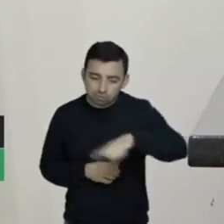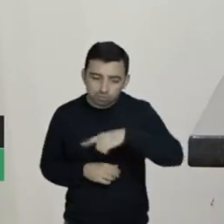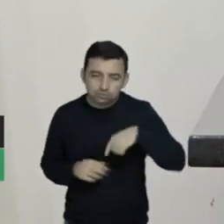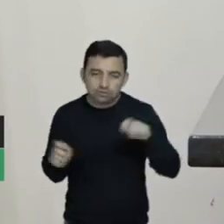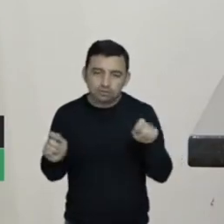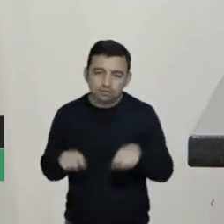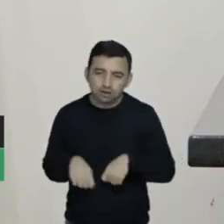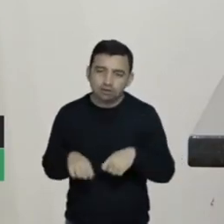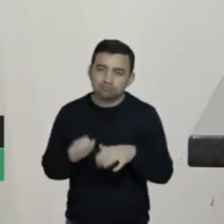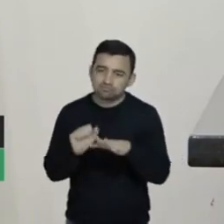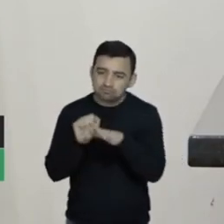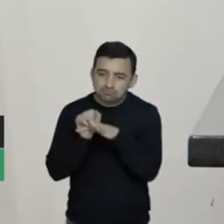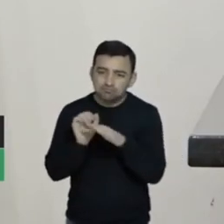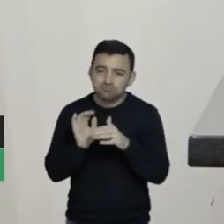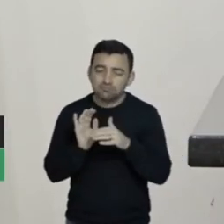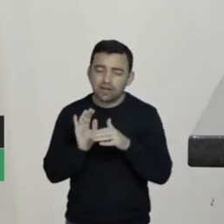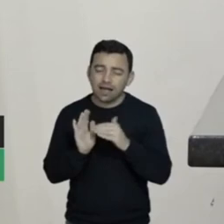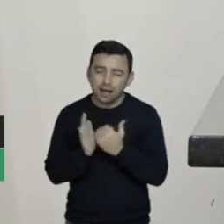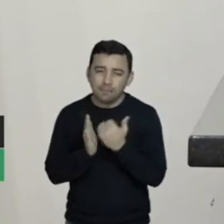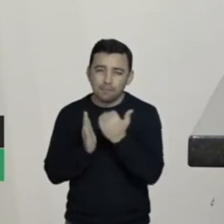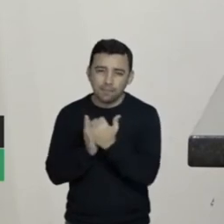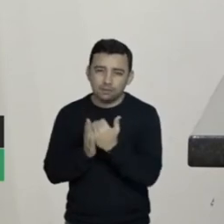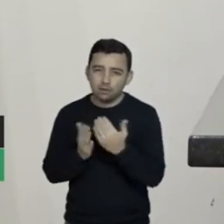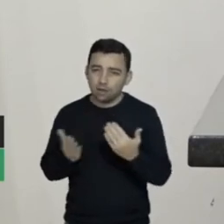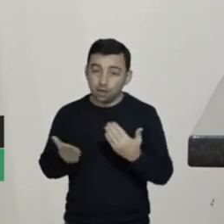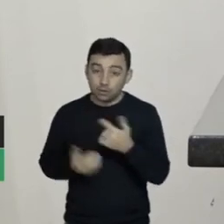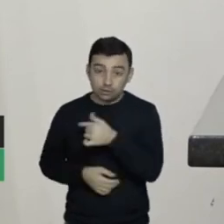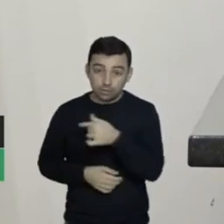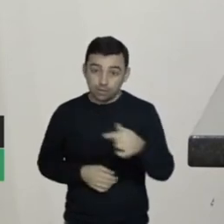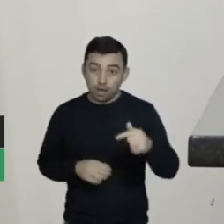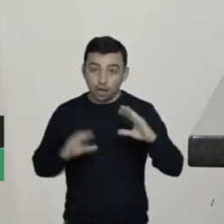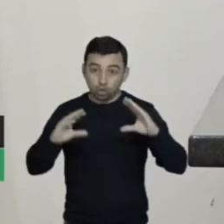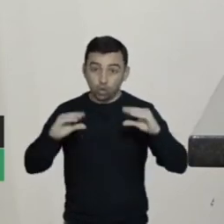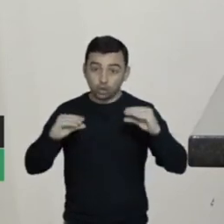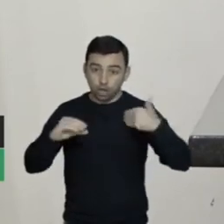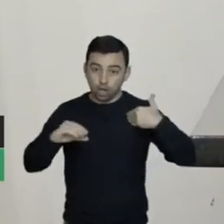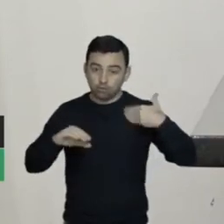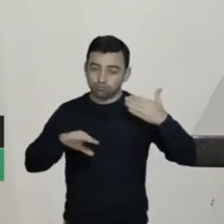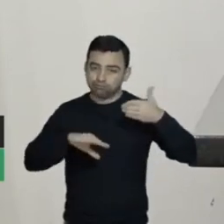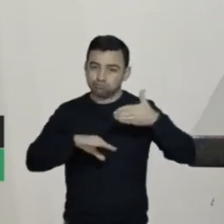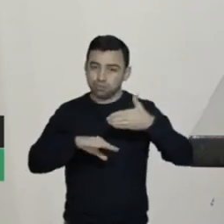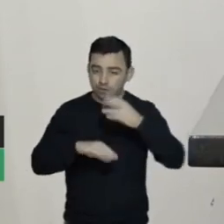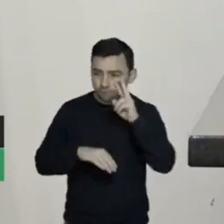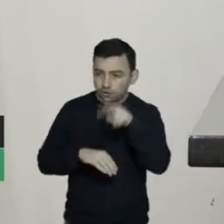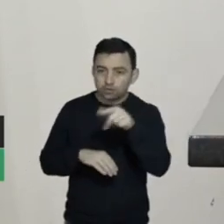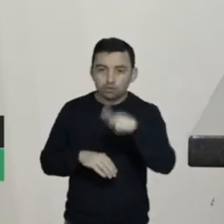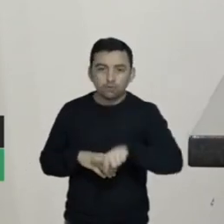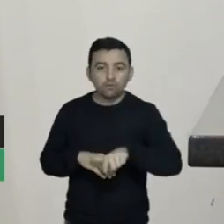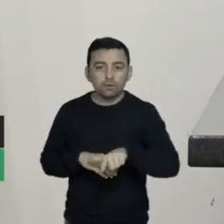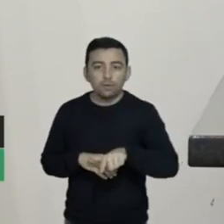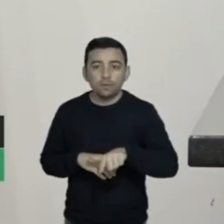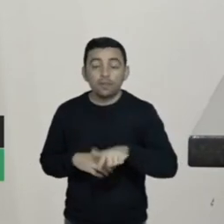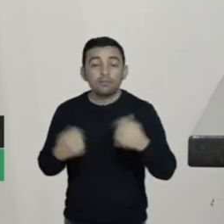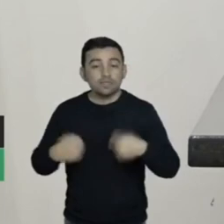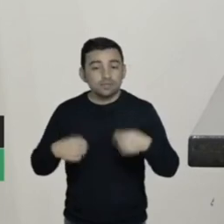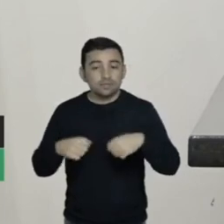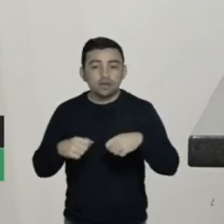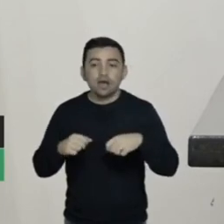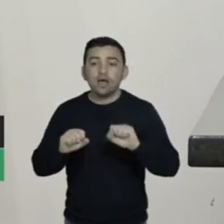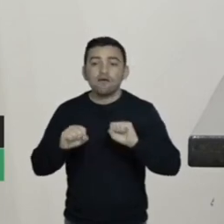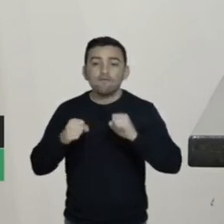pouco mais de segurança quando eu vim essa semana no período da noite mais uma necessidade precisamos de um reforço